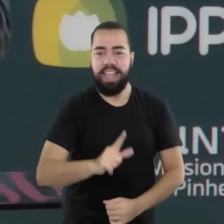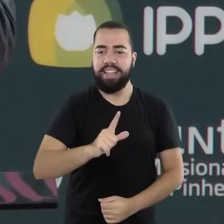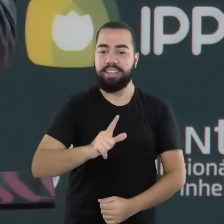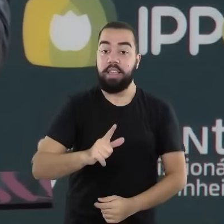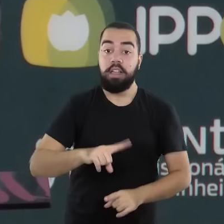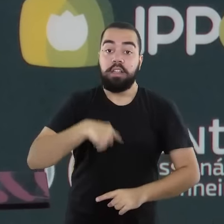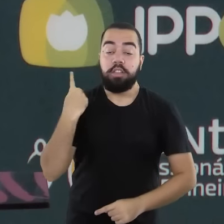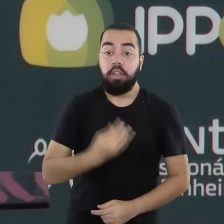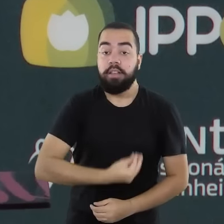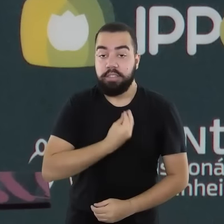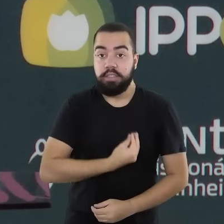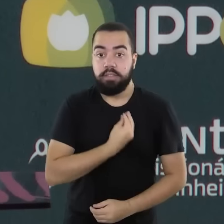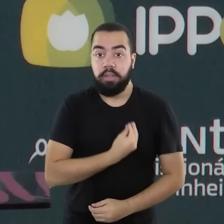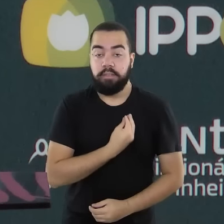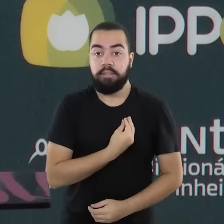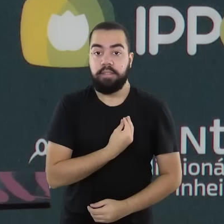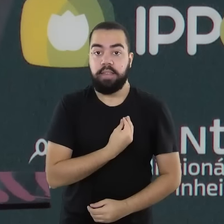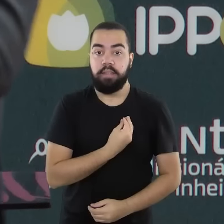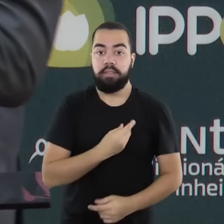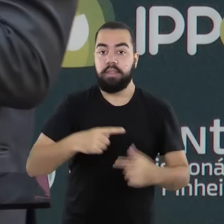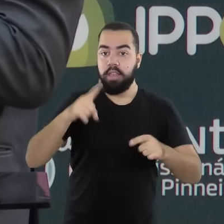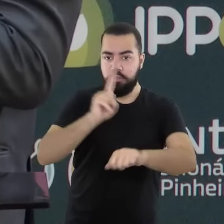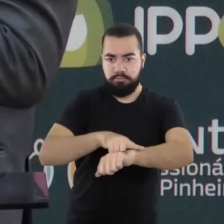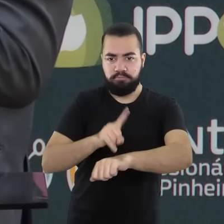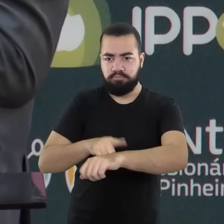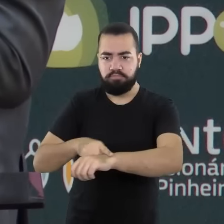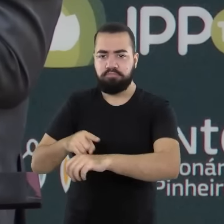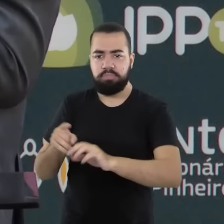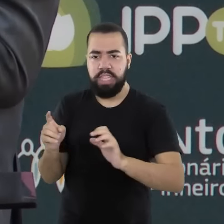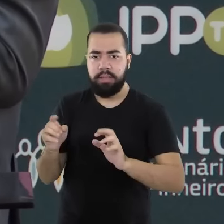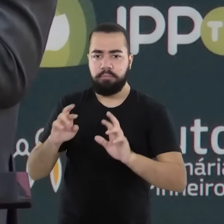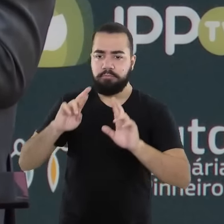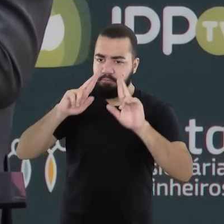Nós estamos vivendo aí a era